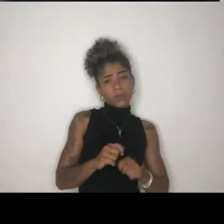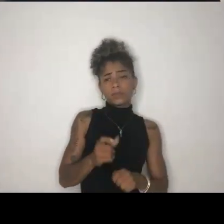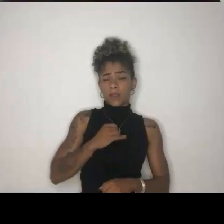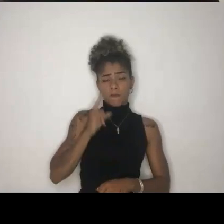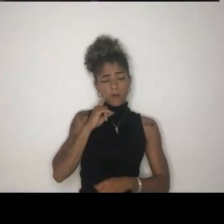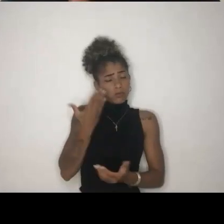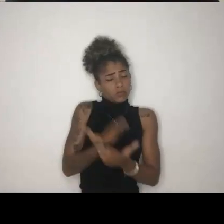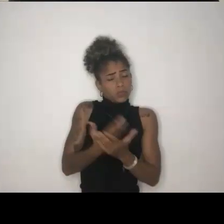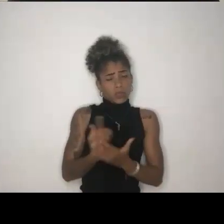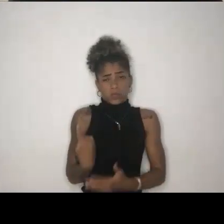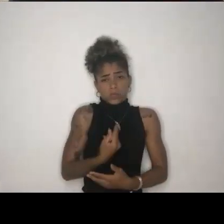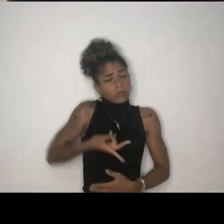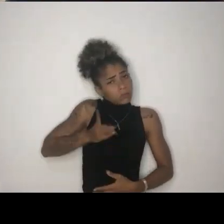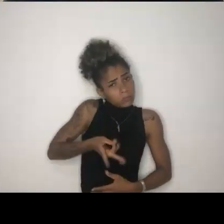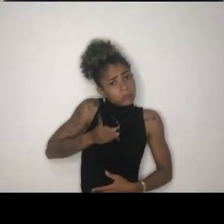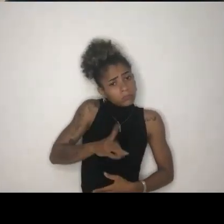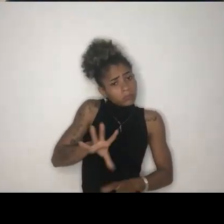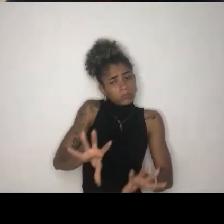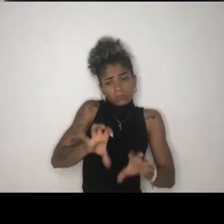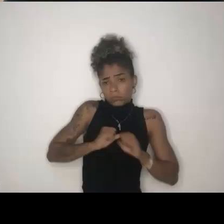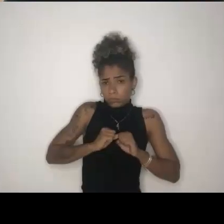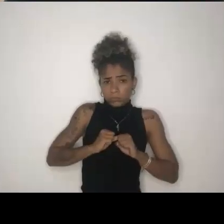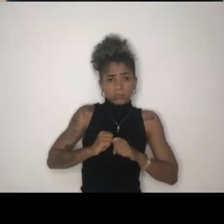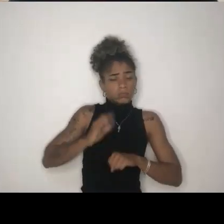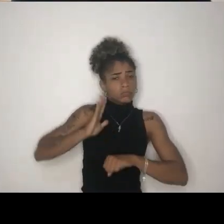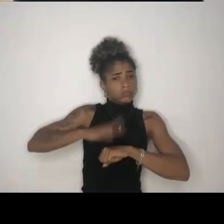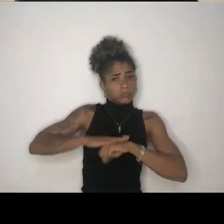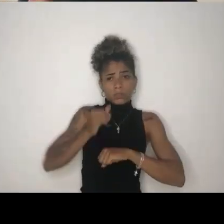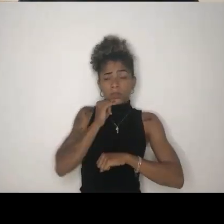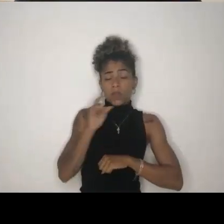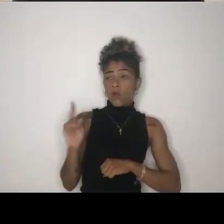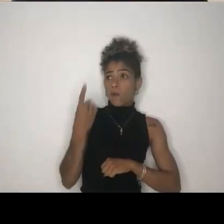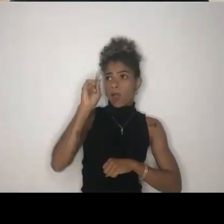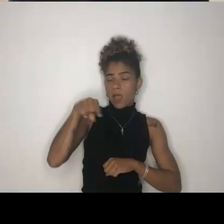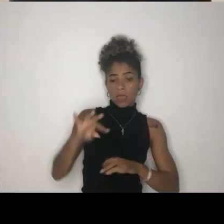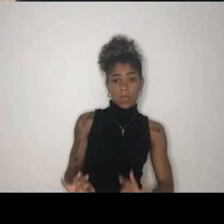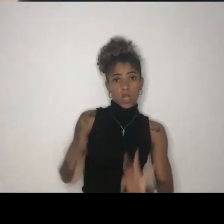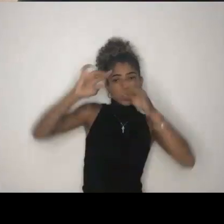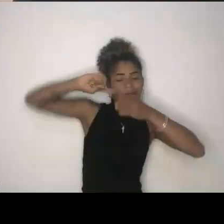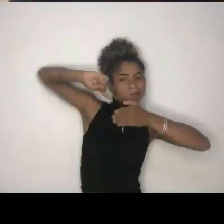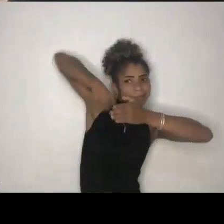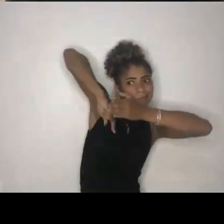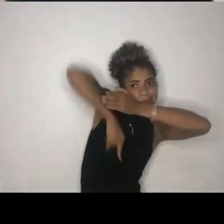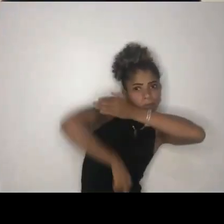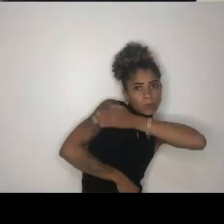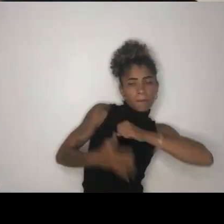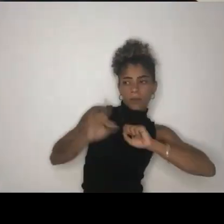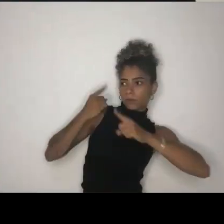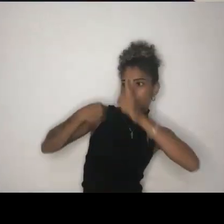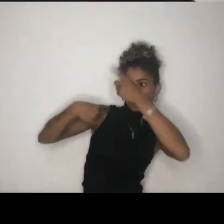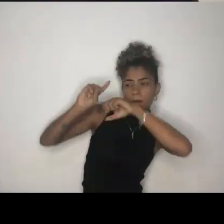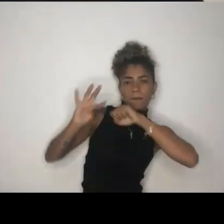E uma delas foi essa imersão na tecnologia realmente continuar evoluindo a minha técnica e